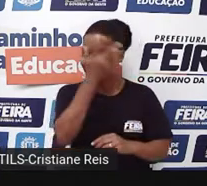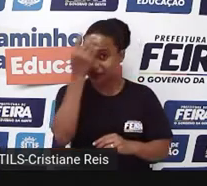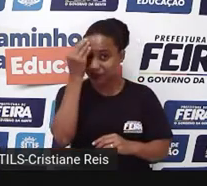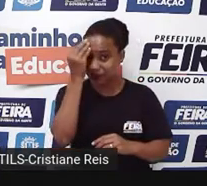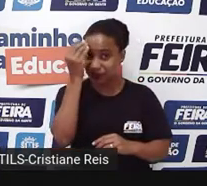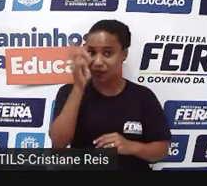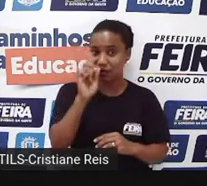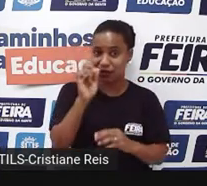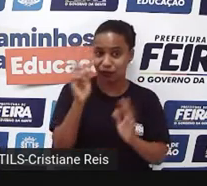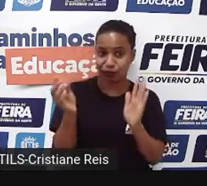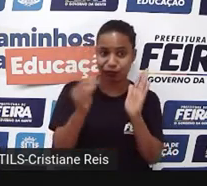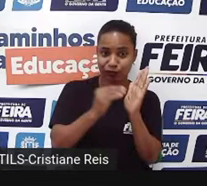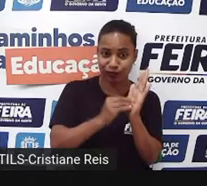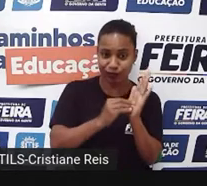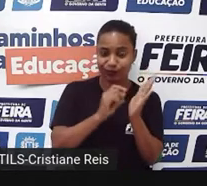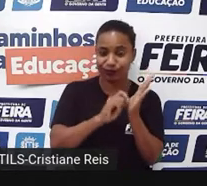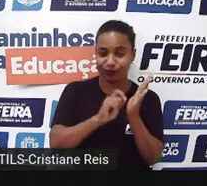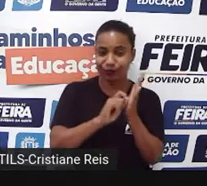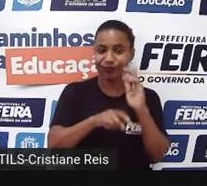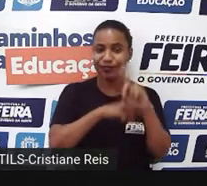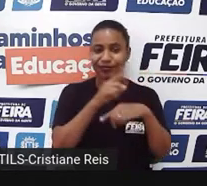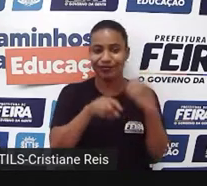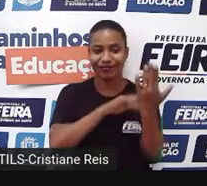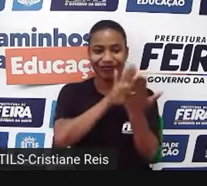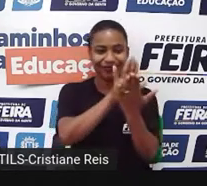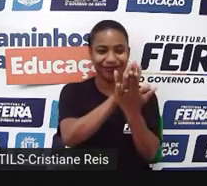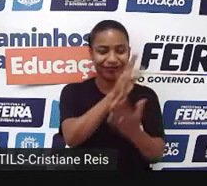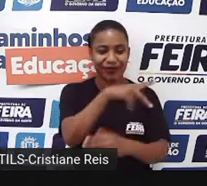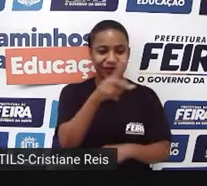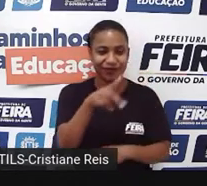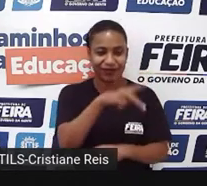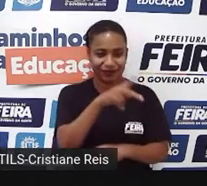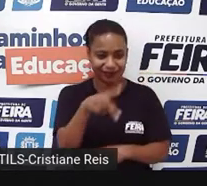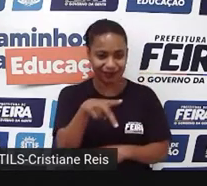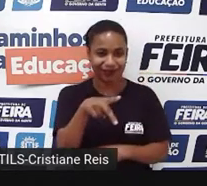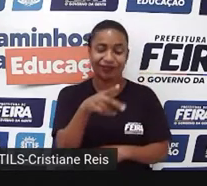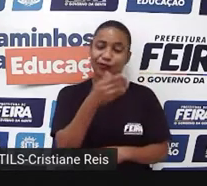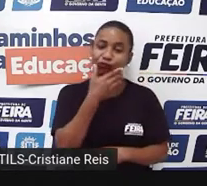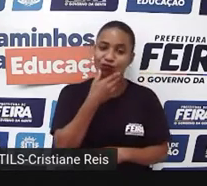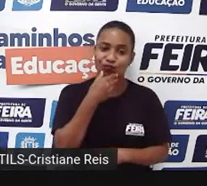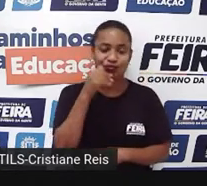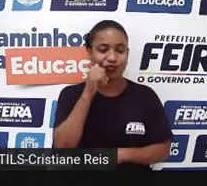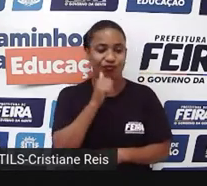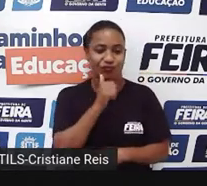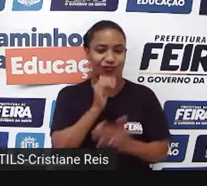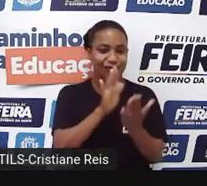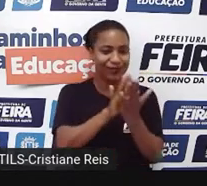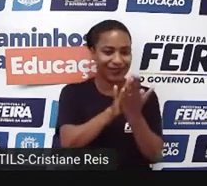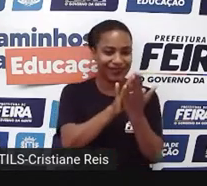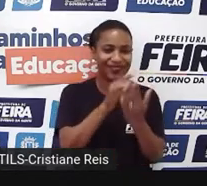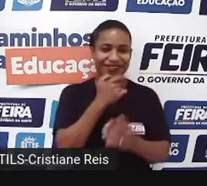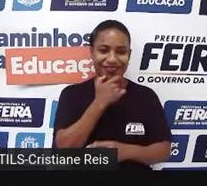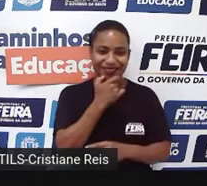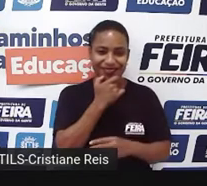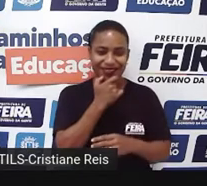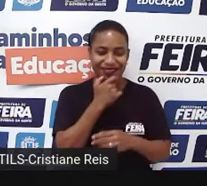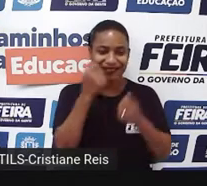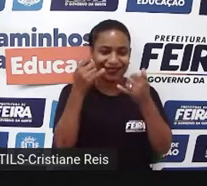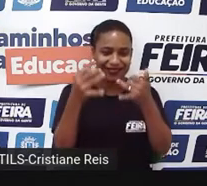e esclarecê-las na primeira oportunidade com o seu professor ou sua professora de inglês.